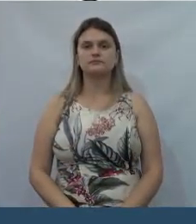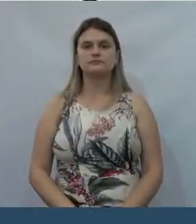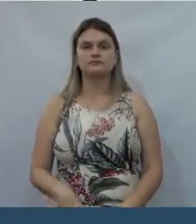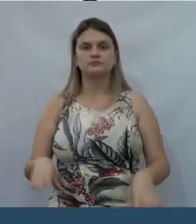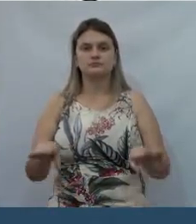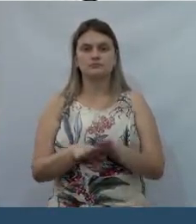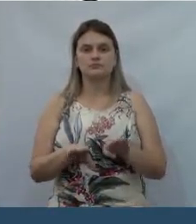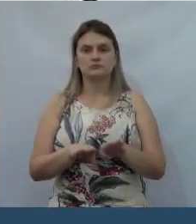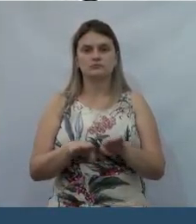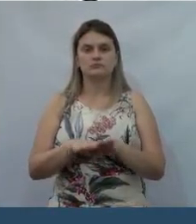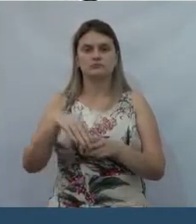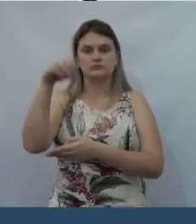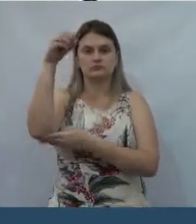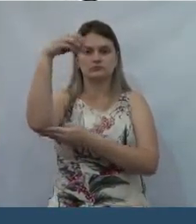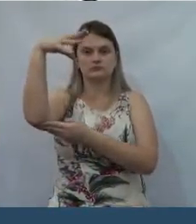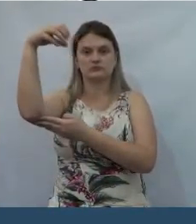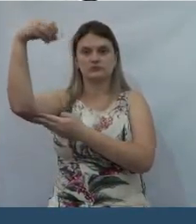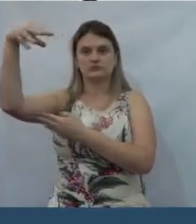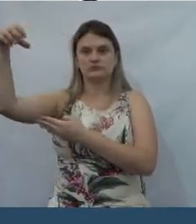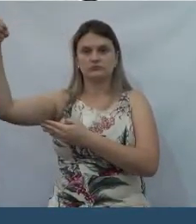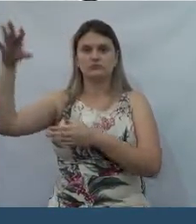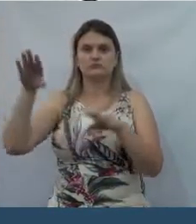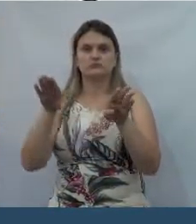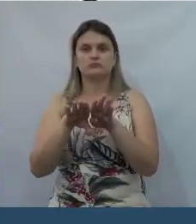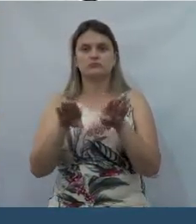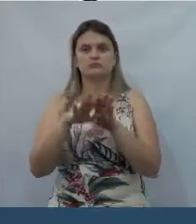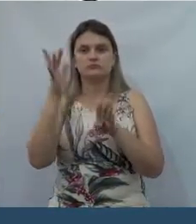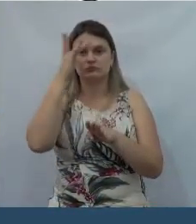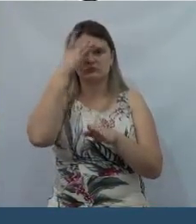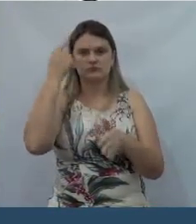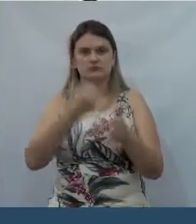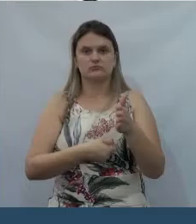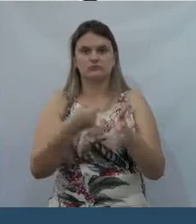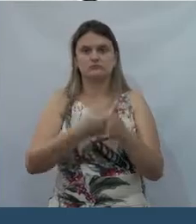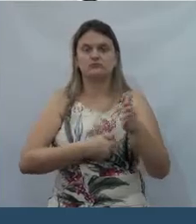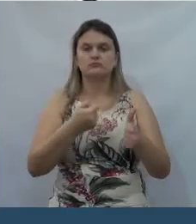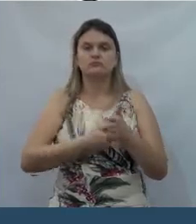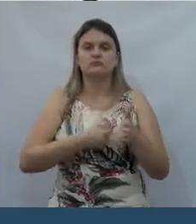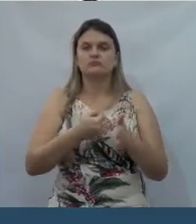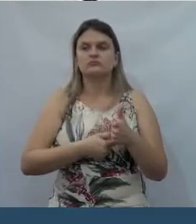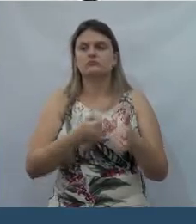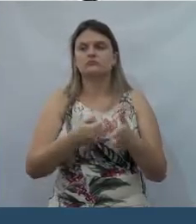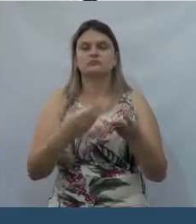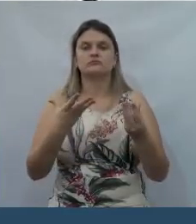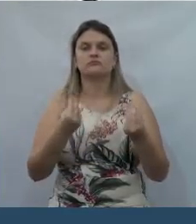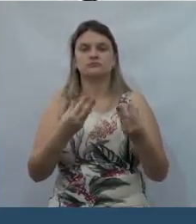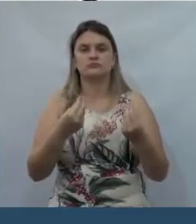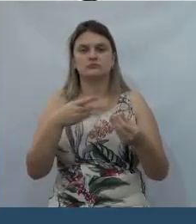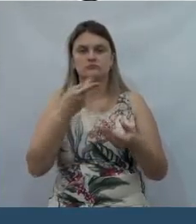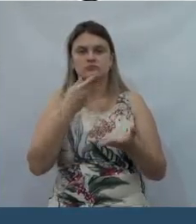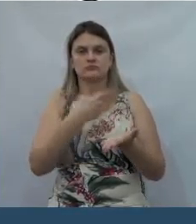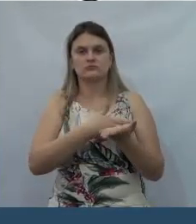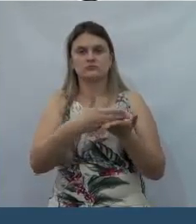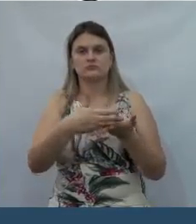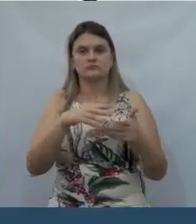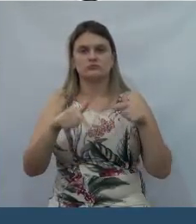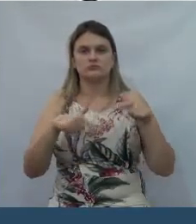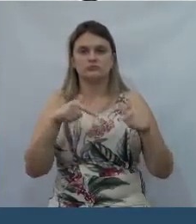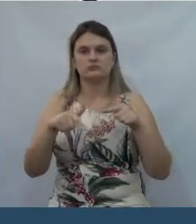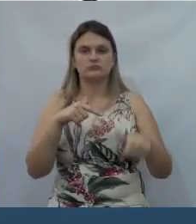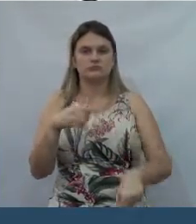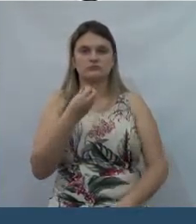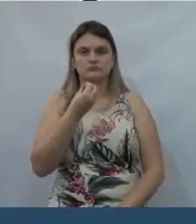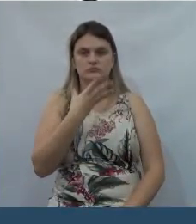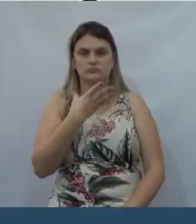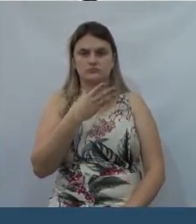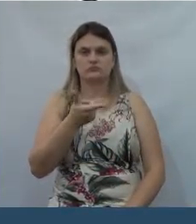Também o sistema de iluminação, que, com razão, a população nos cobrou muito, e começou um trabalho muito